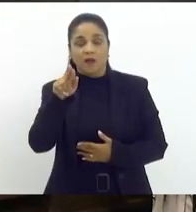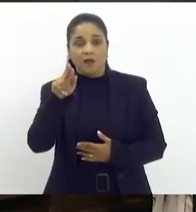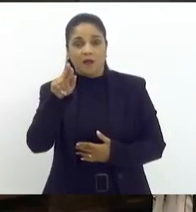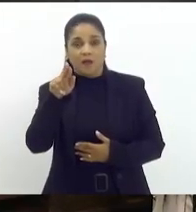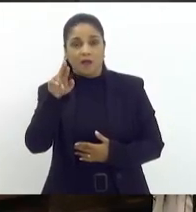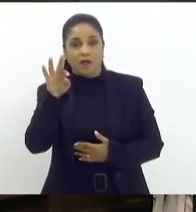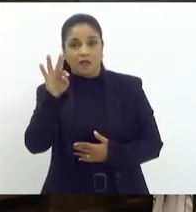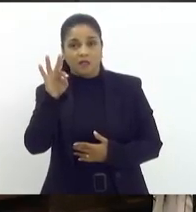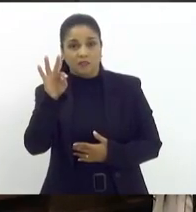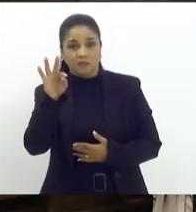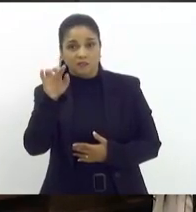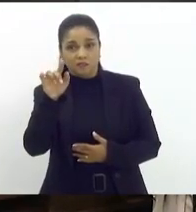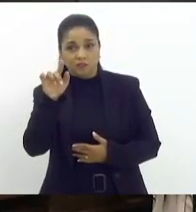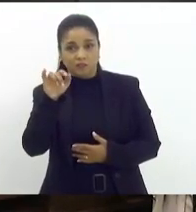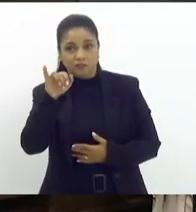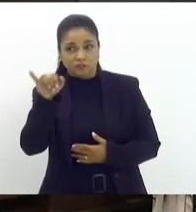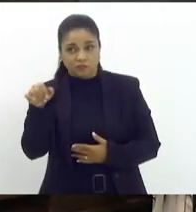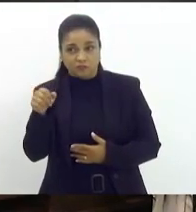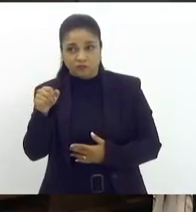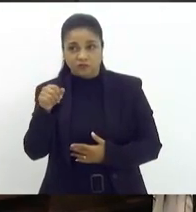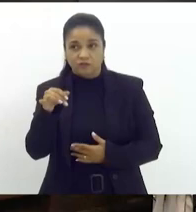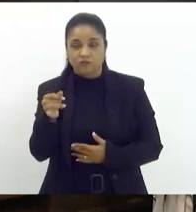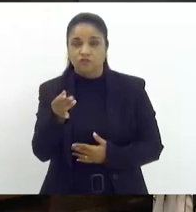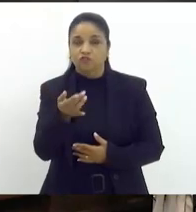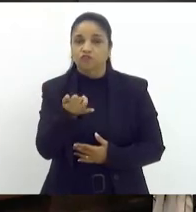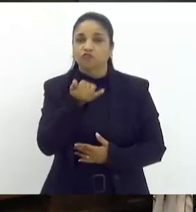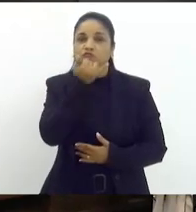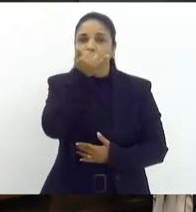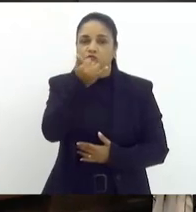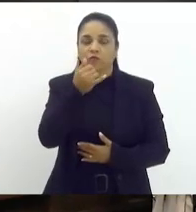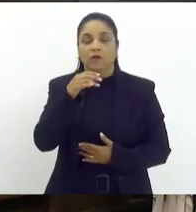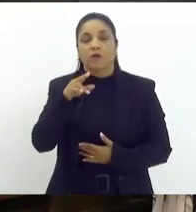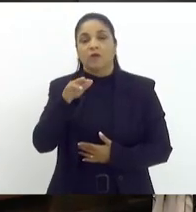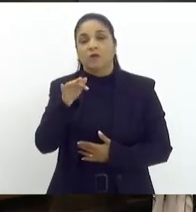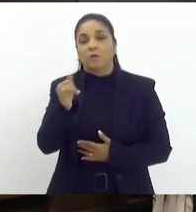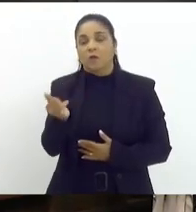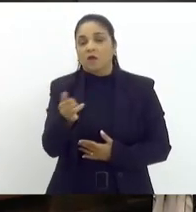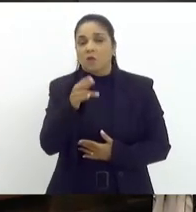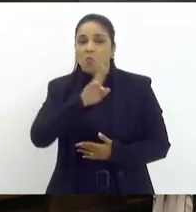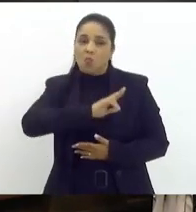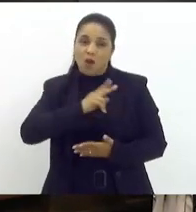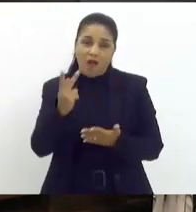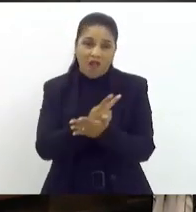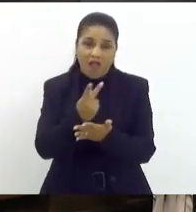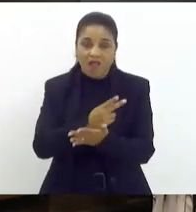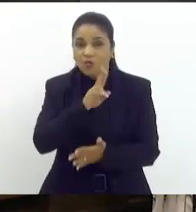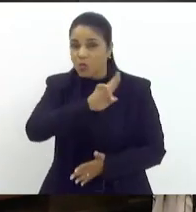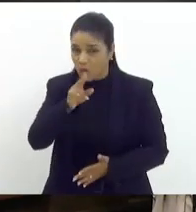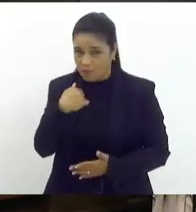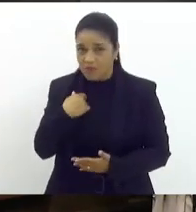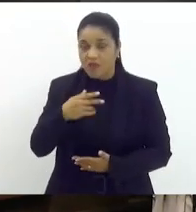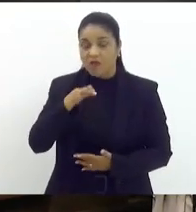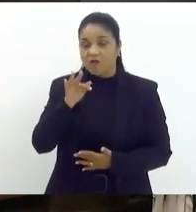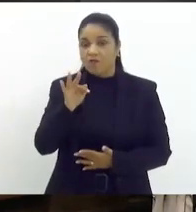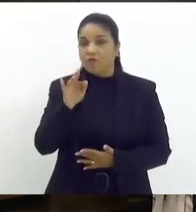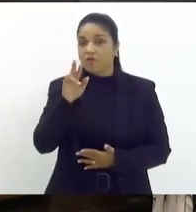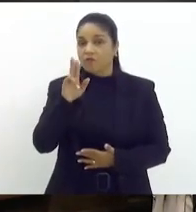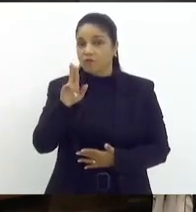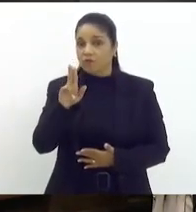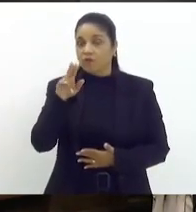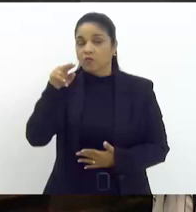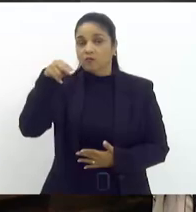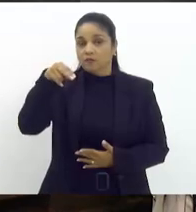é a funage me desculpa eu errei o nome da fundação funage tá e o nome do presidente